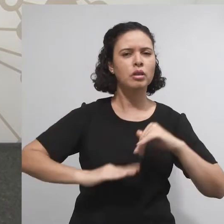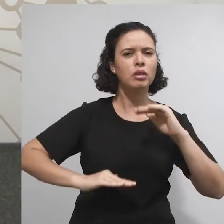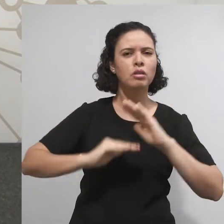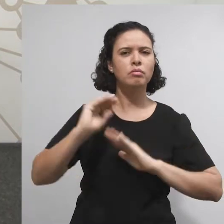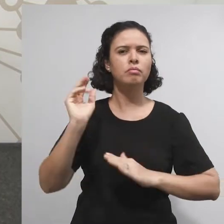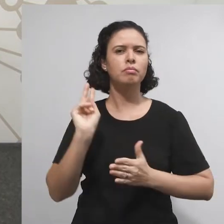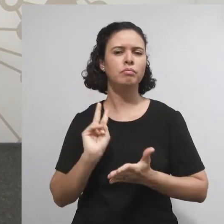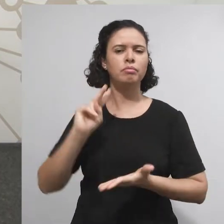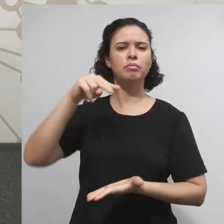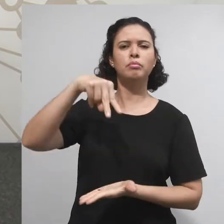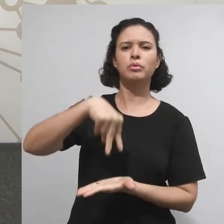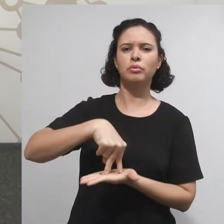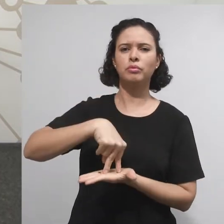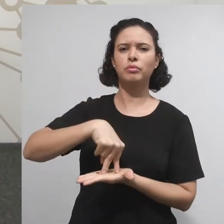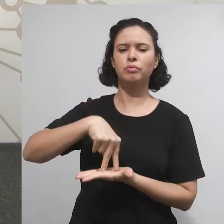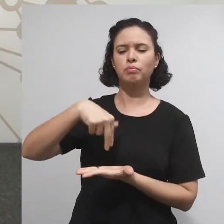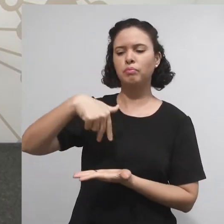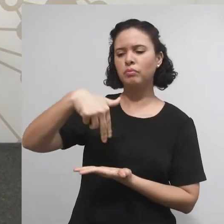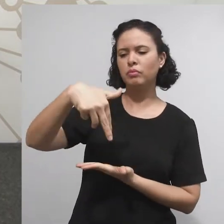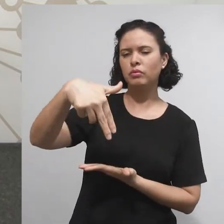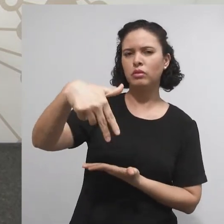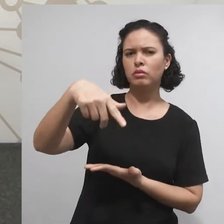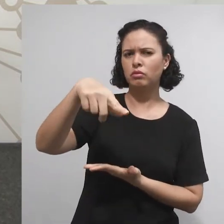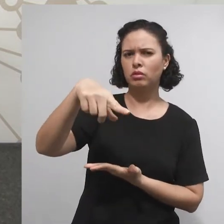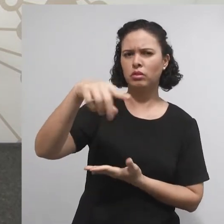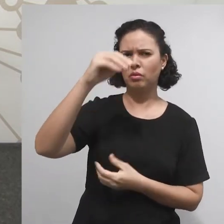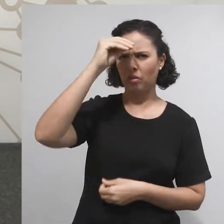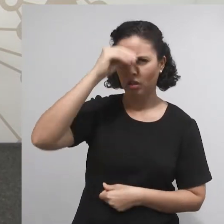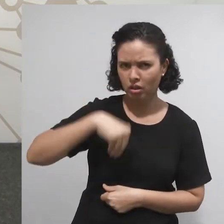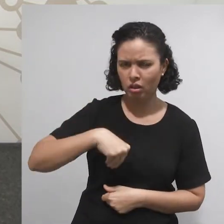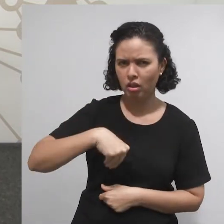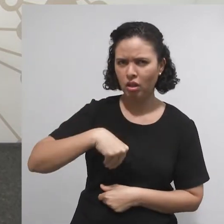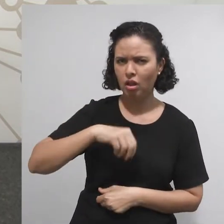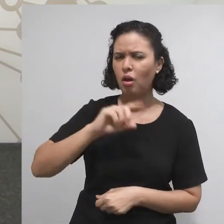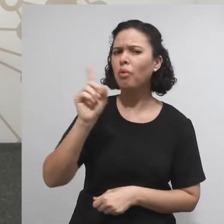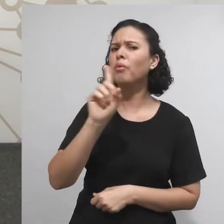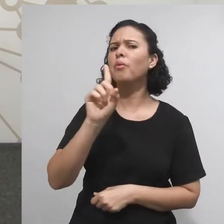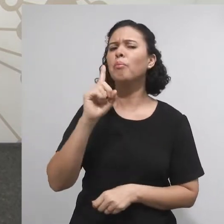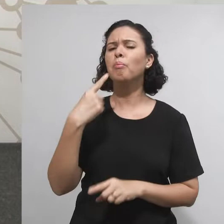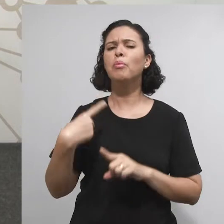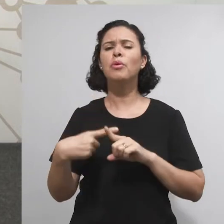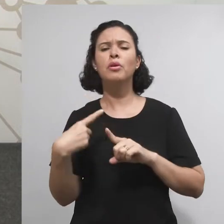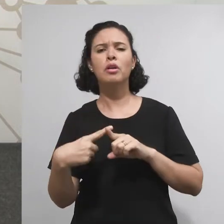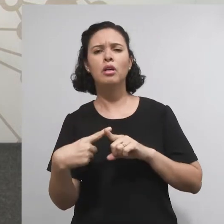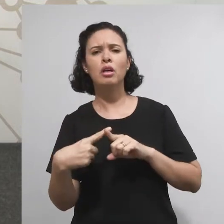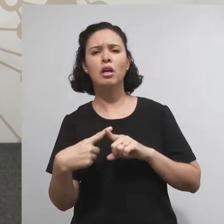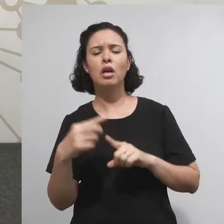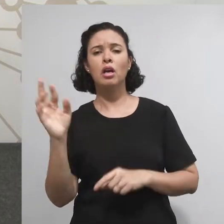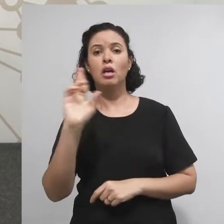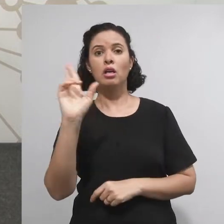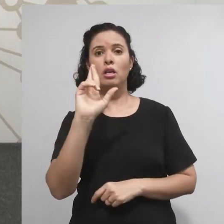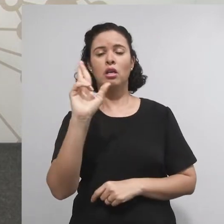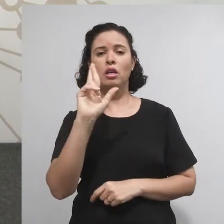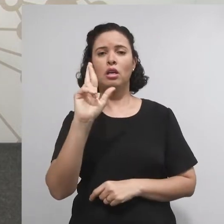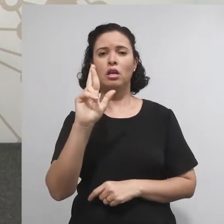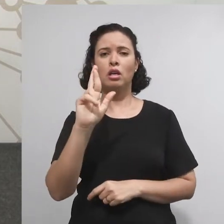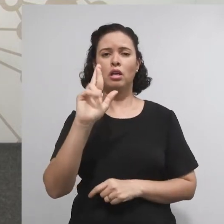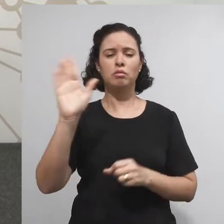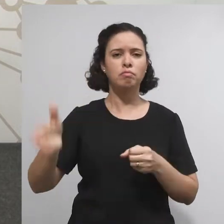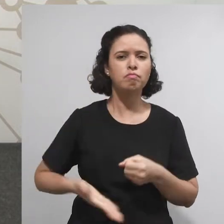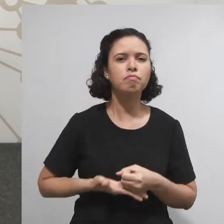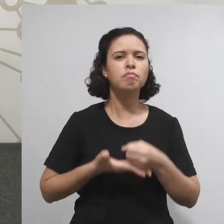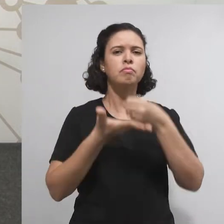de levantar? O que te impede de desistir? Quem te segura para não deixar você